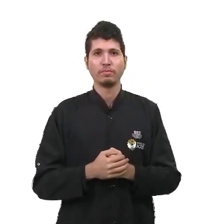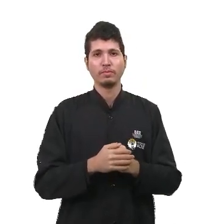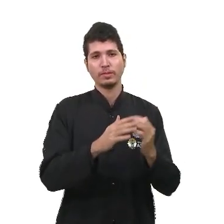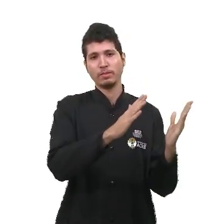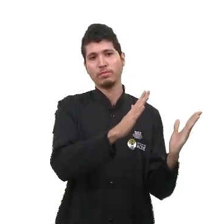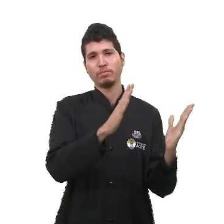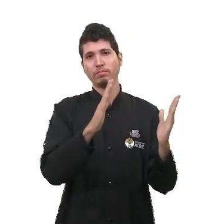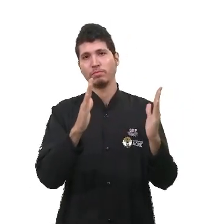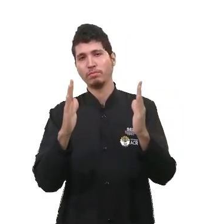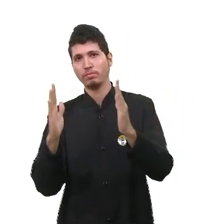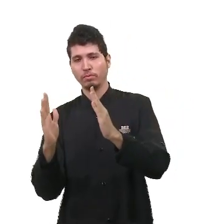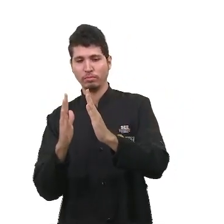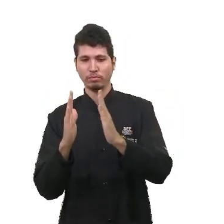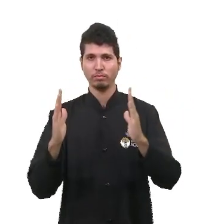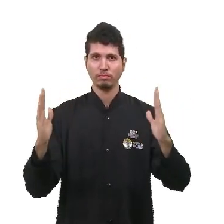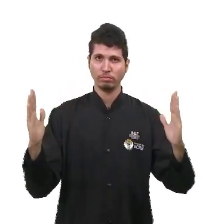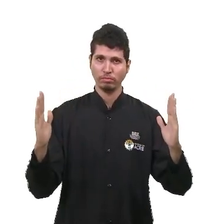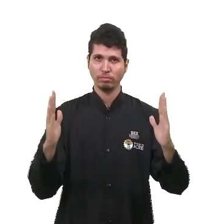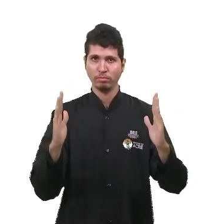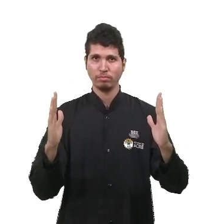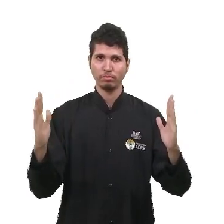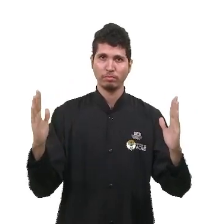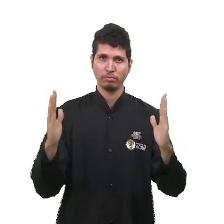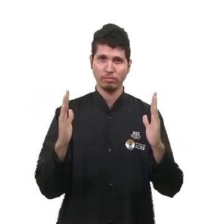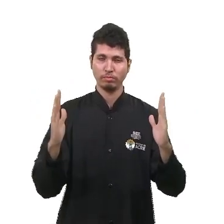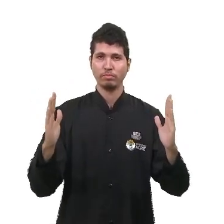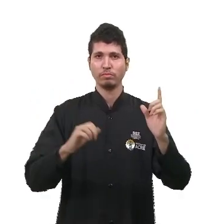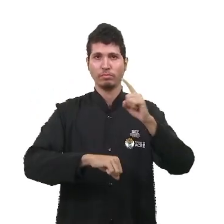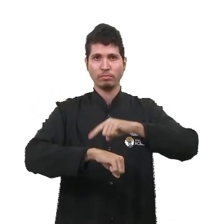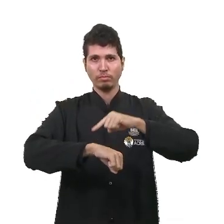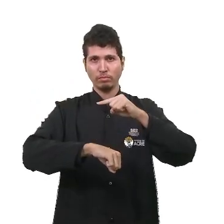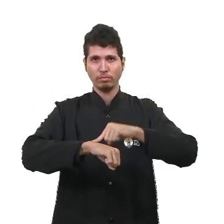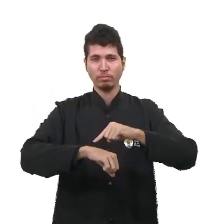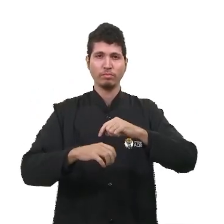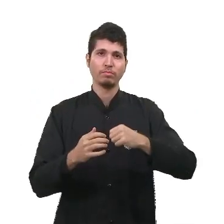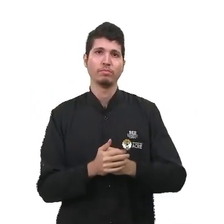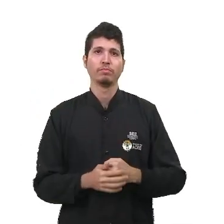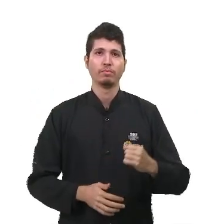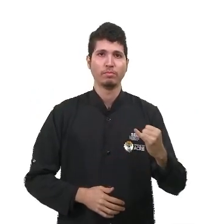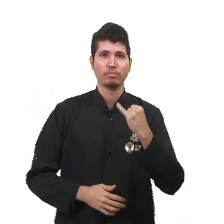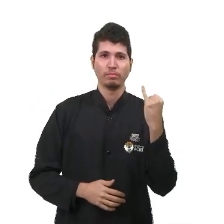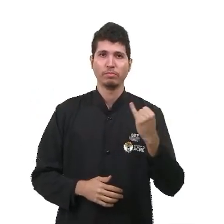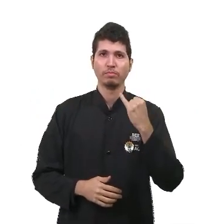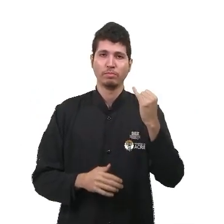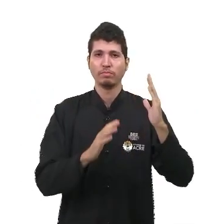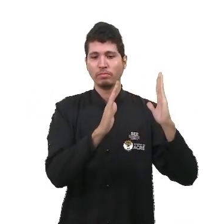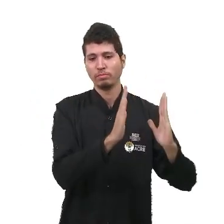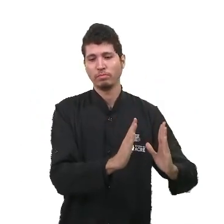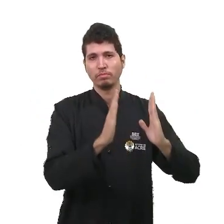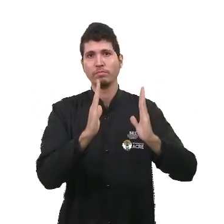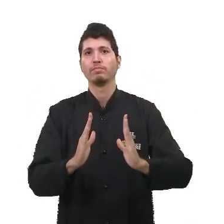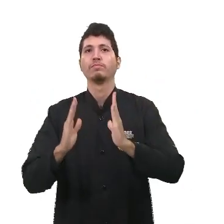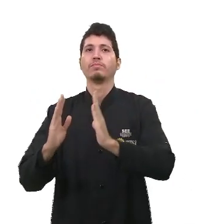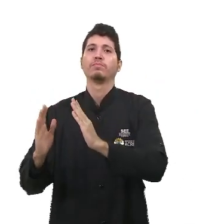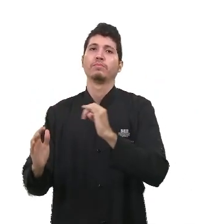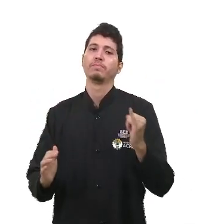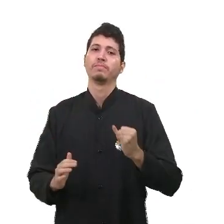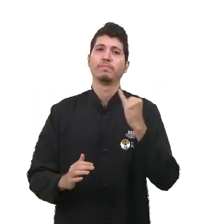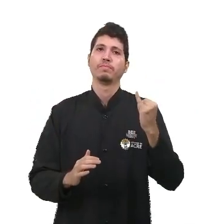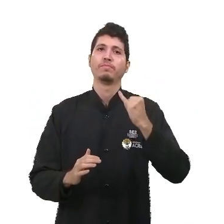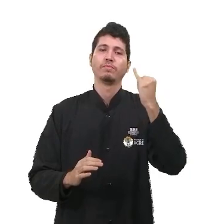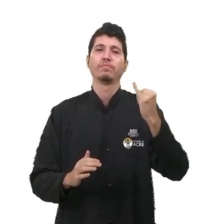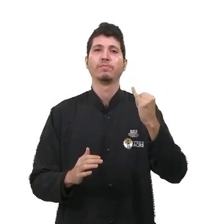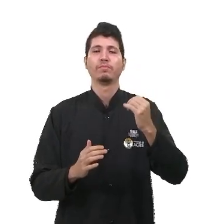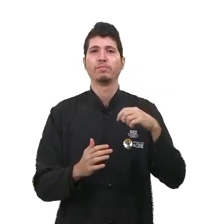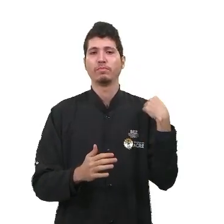essas transformações acontecendo aí ao longo do tempo em importantes fases da nossa história. Primeiro, eu quero